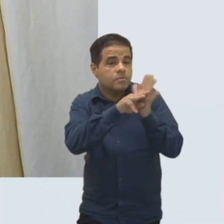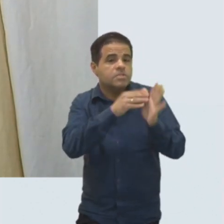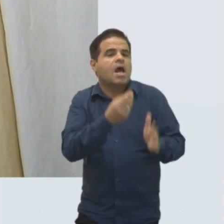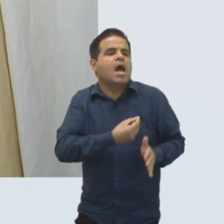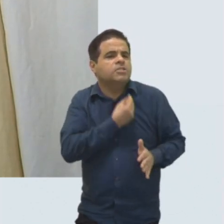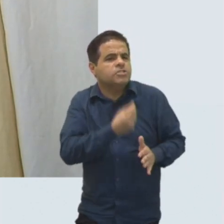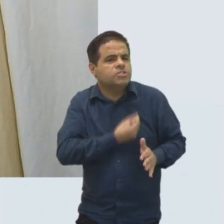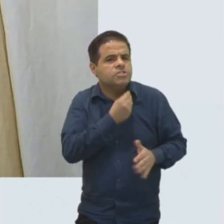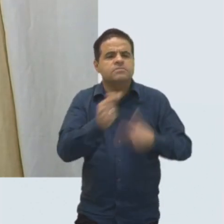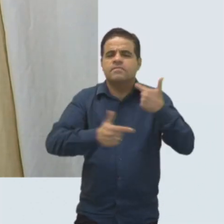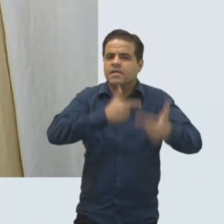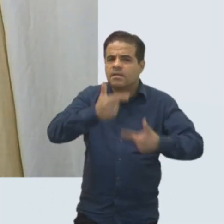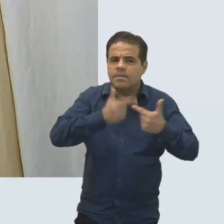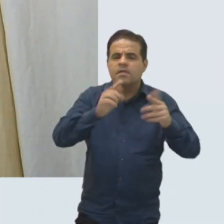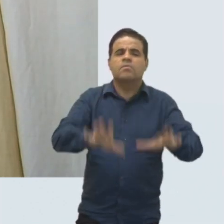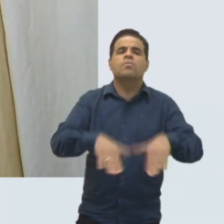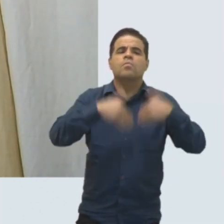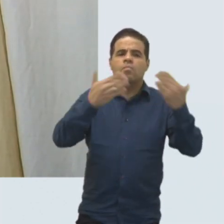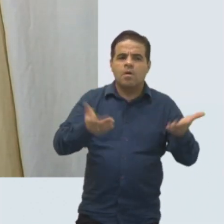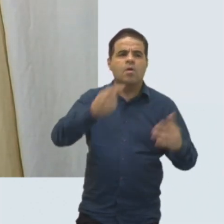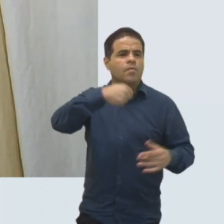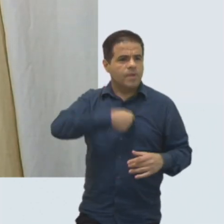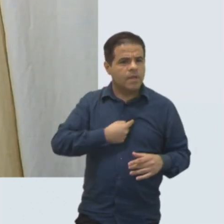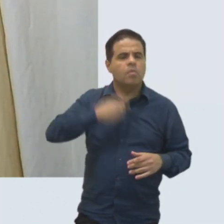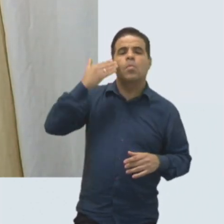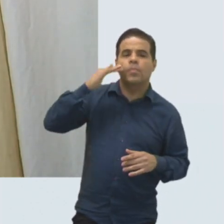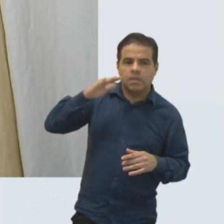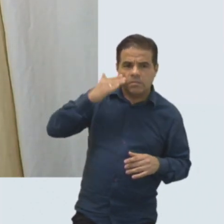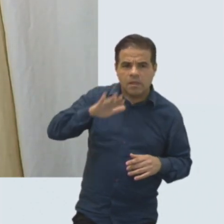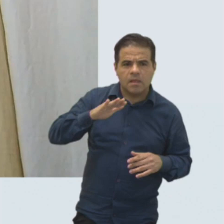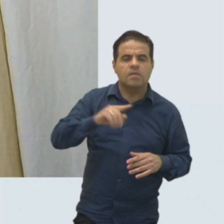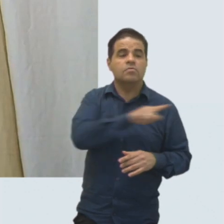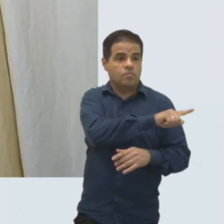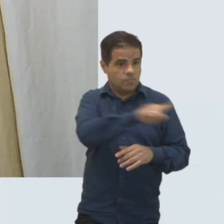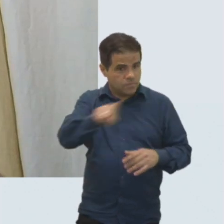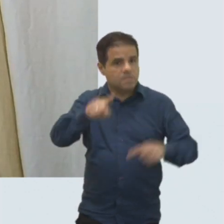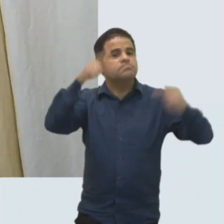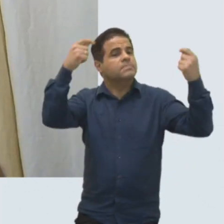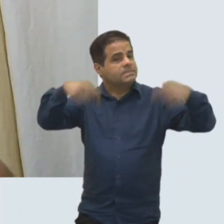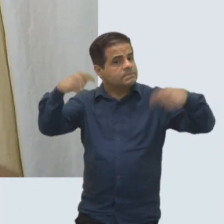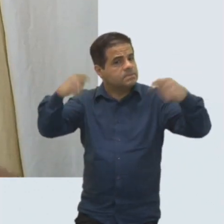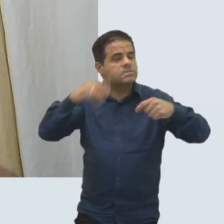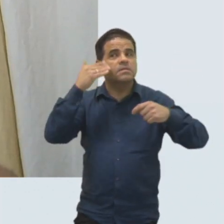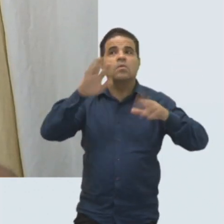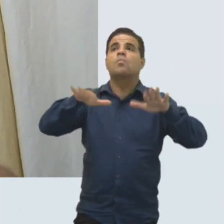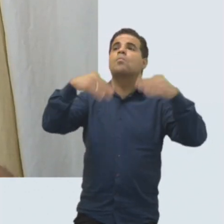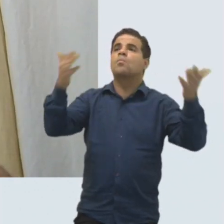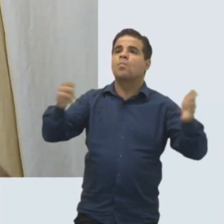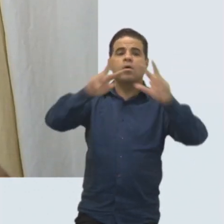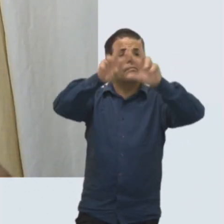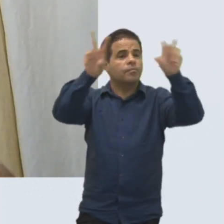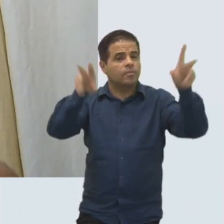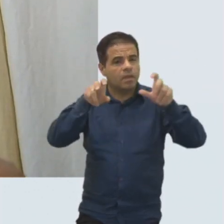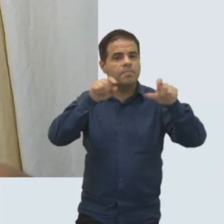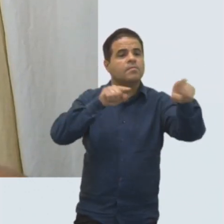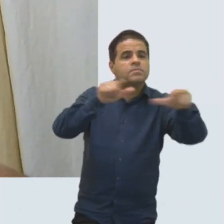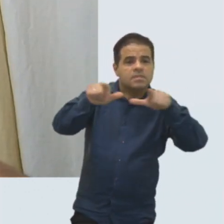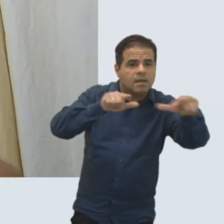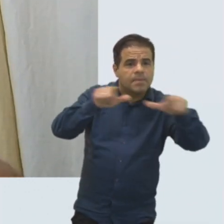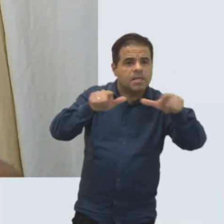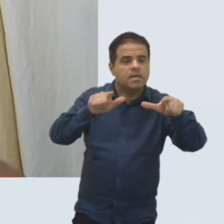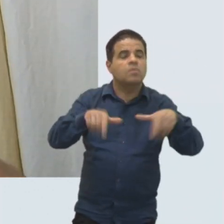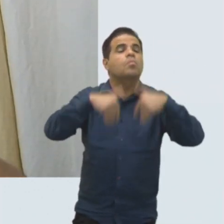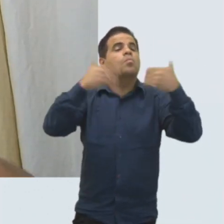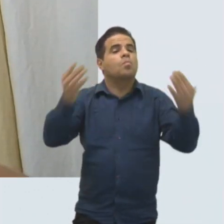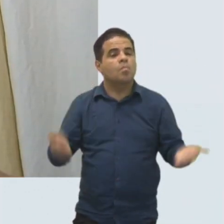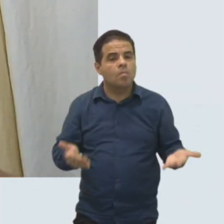trabalharíamos. Porque eu entendo, né, que primeiro você tem que entender qual tema você está trabalhando, em que lugar você está